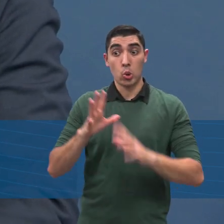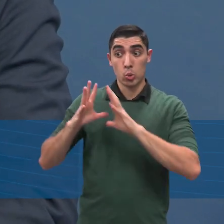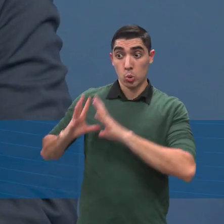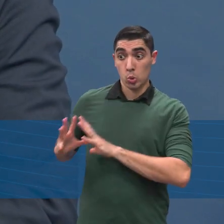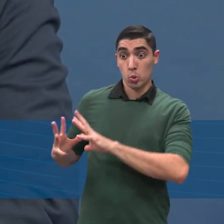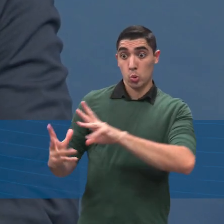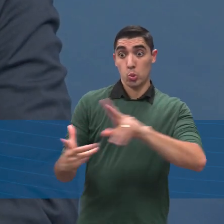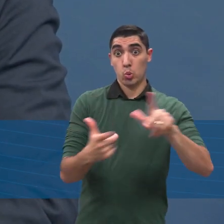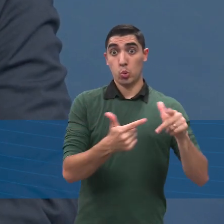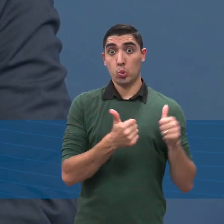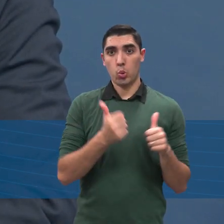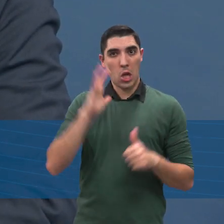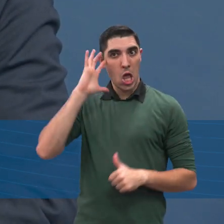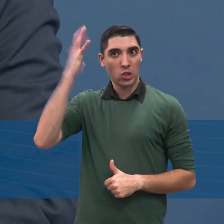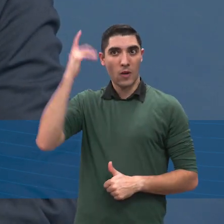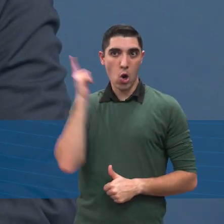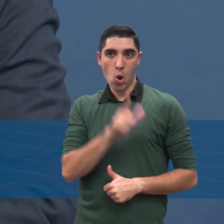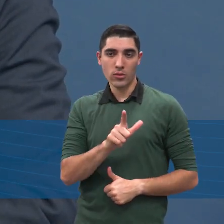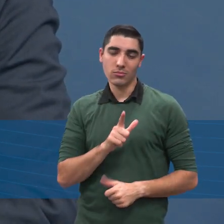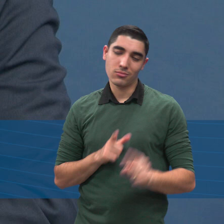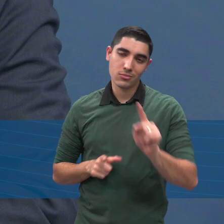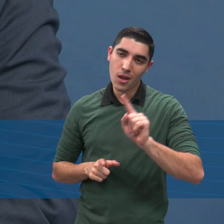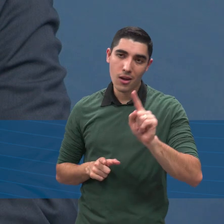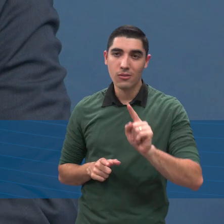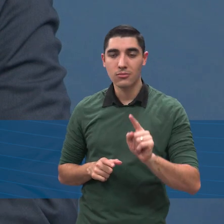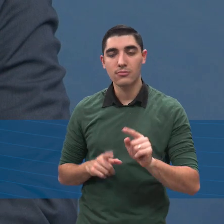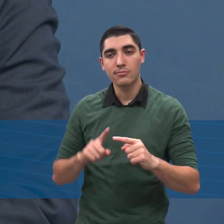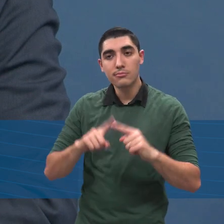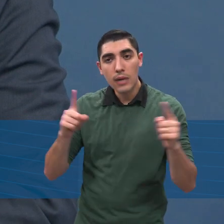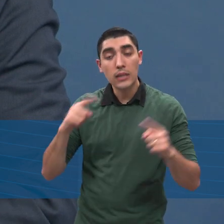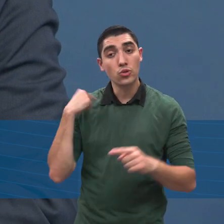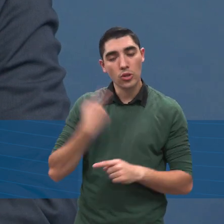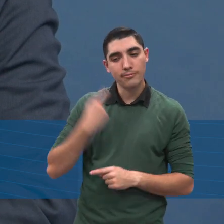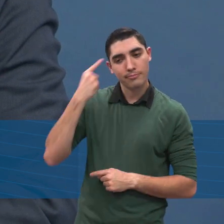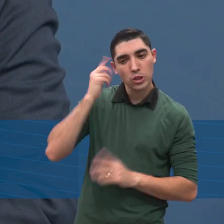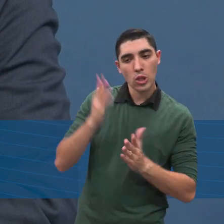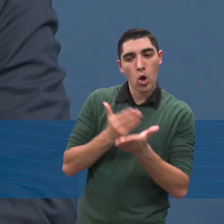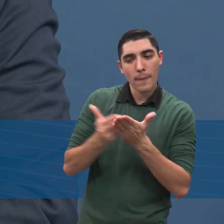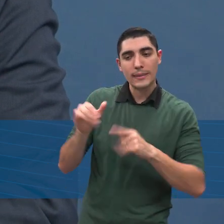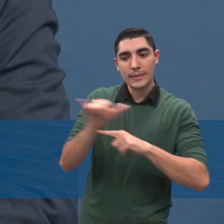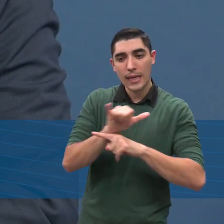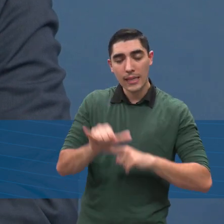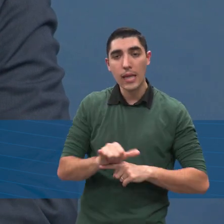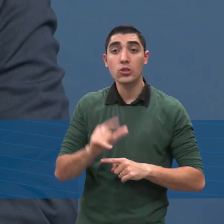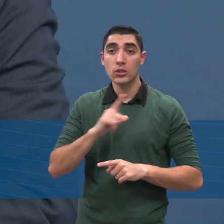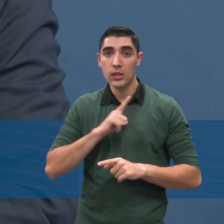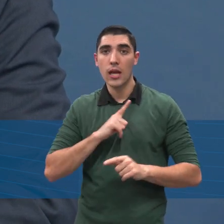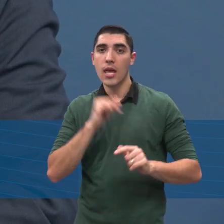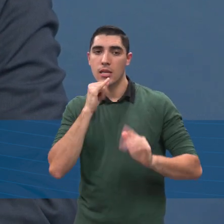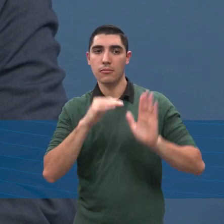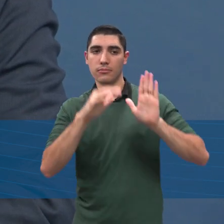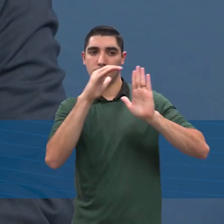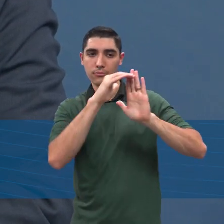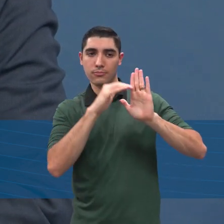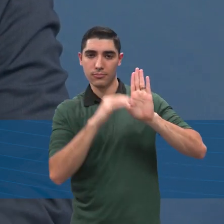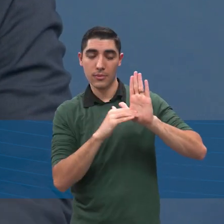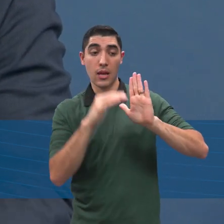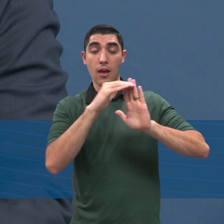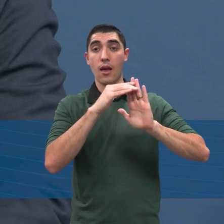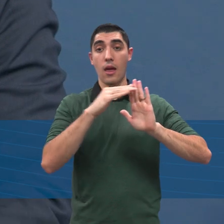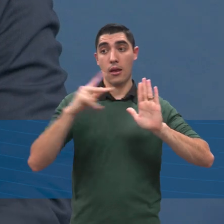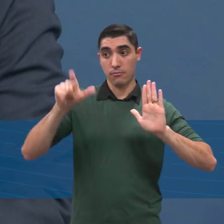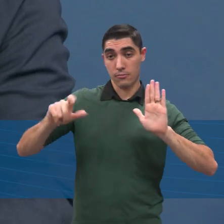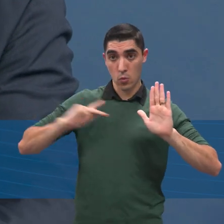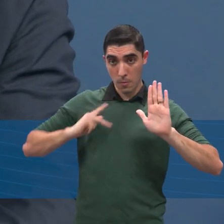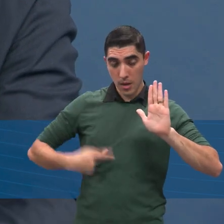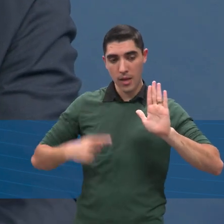né? Mas já estão pensando nisso. A gente chama, tem a escala humana, tem a escala